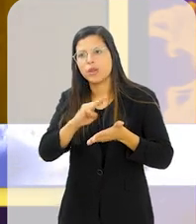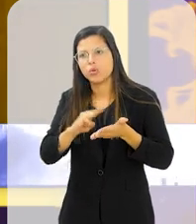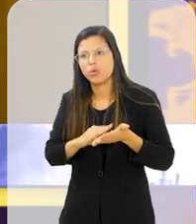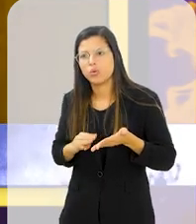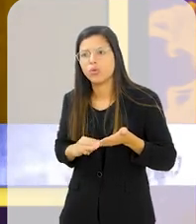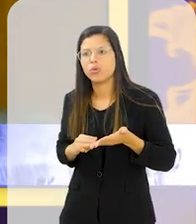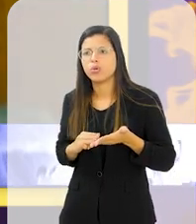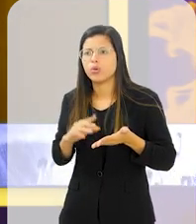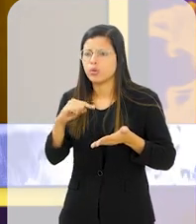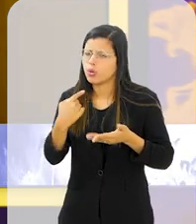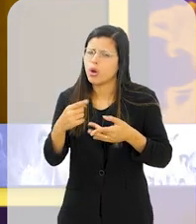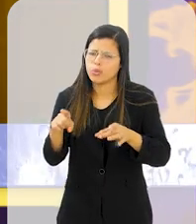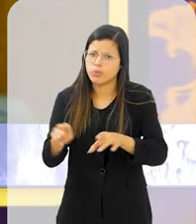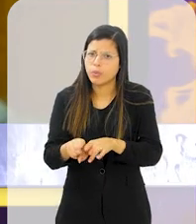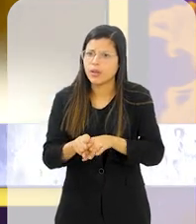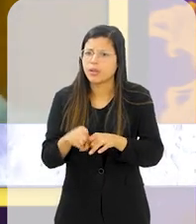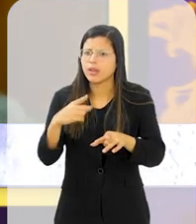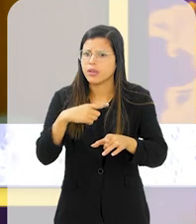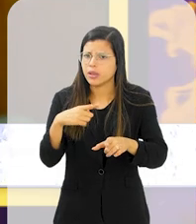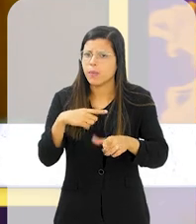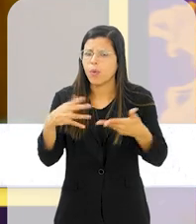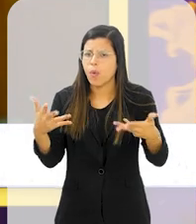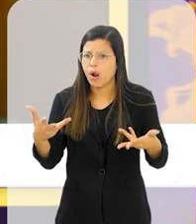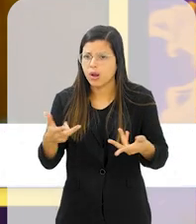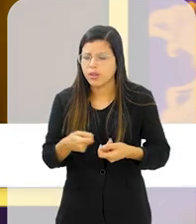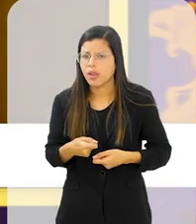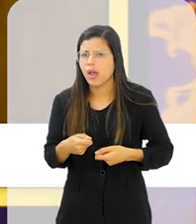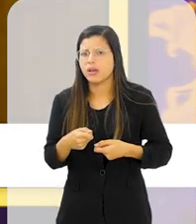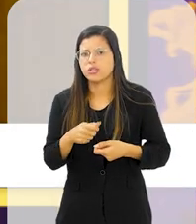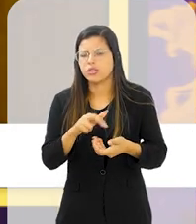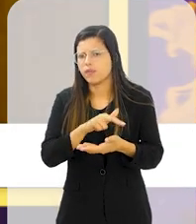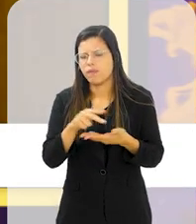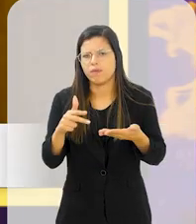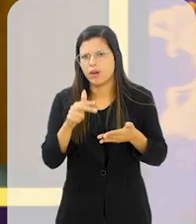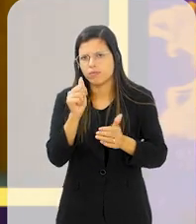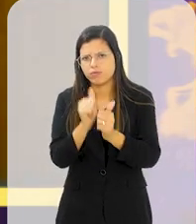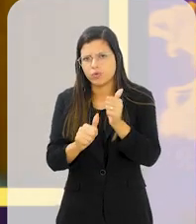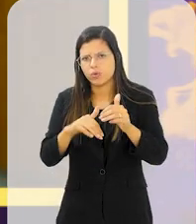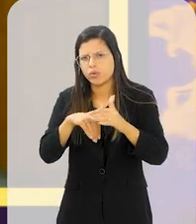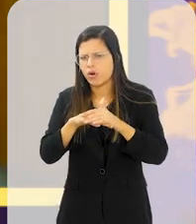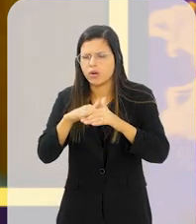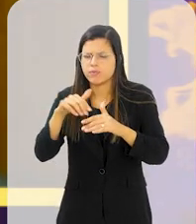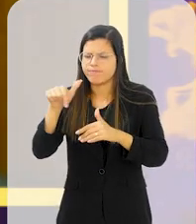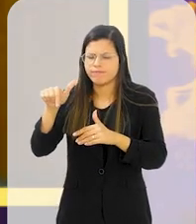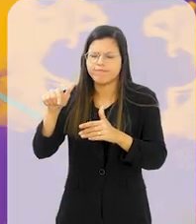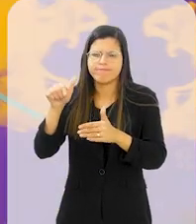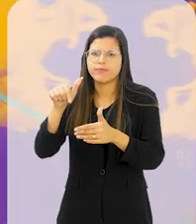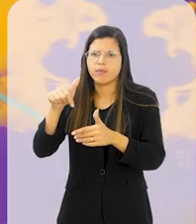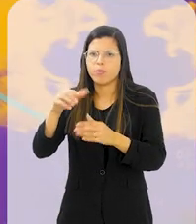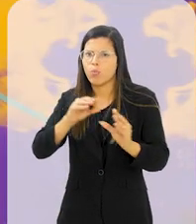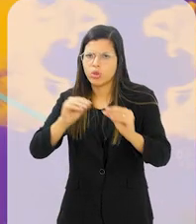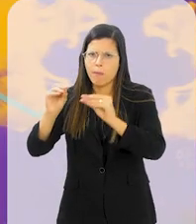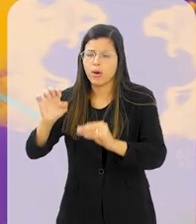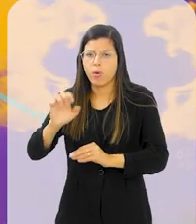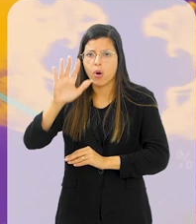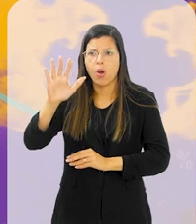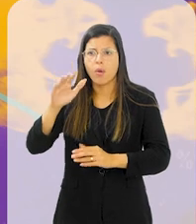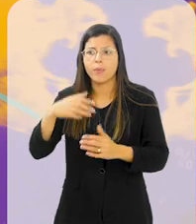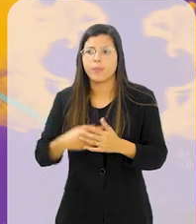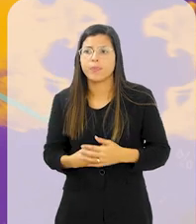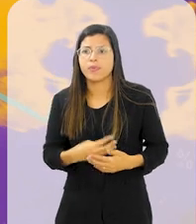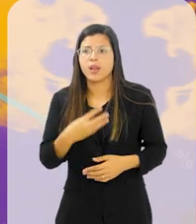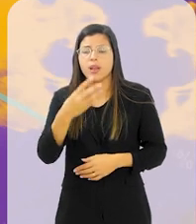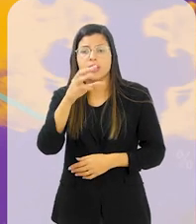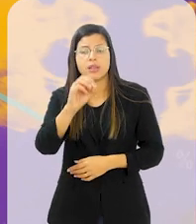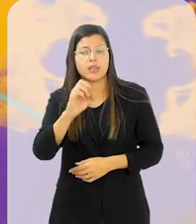temos talento, e nós exportamos talento todo ano, vários jogadores são exportados para a Europa, a tendência é que as coisas melhorem. Em 30 segundos que a